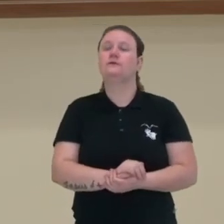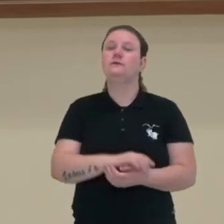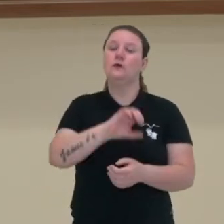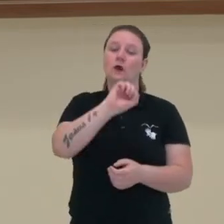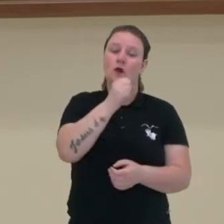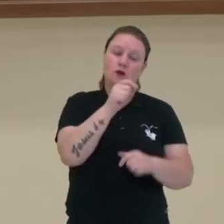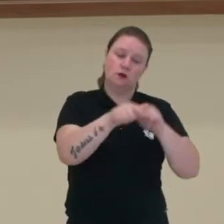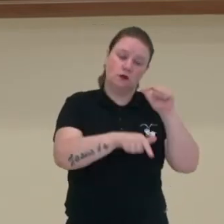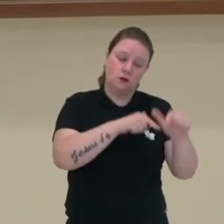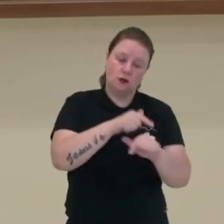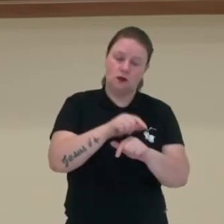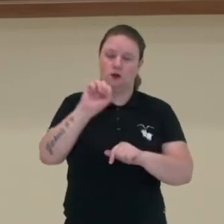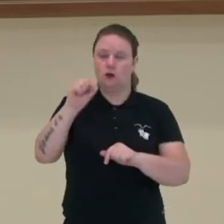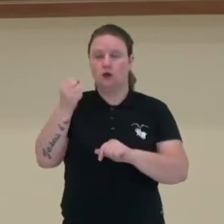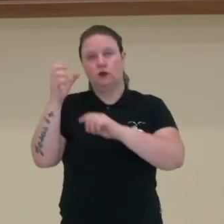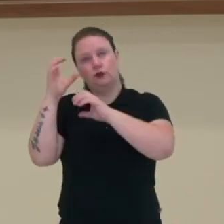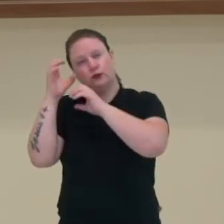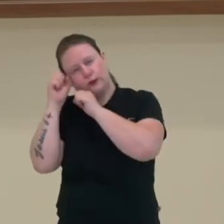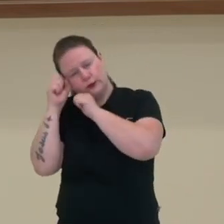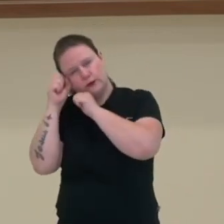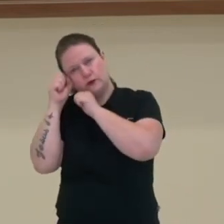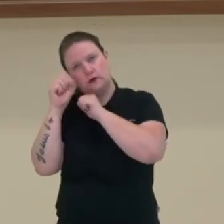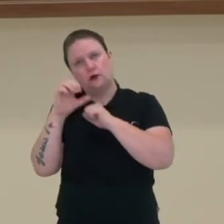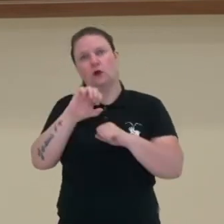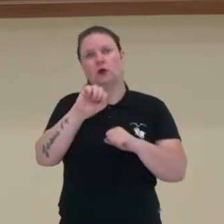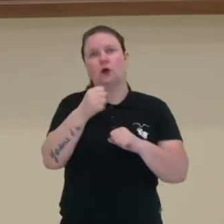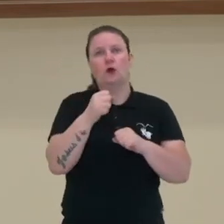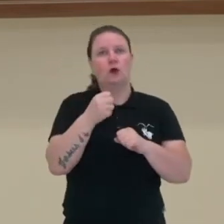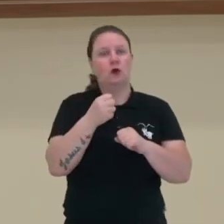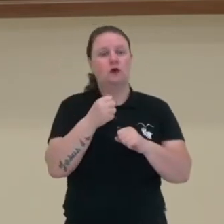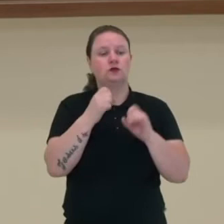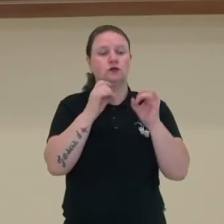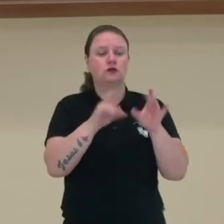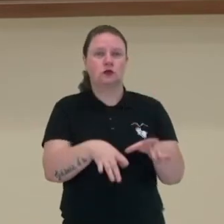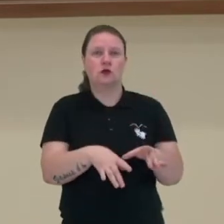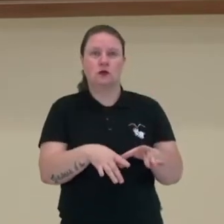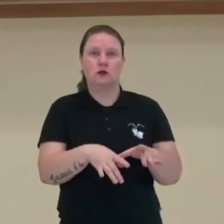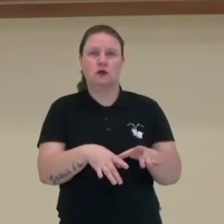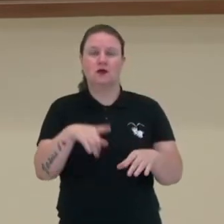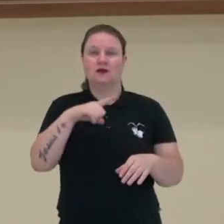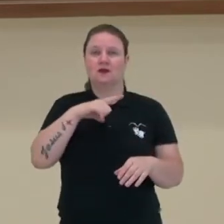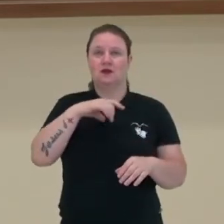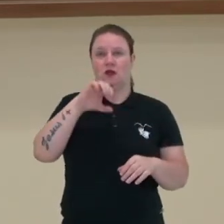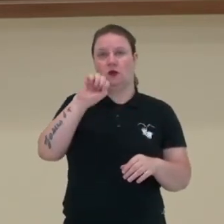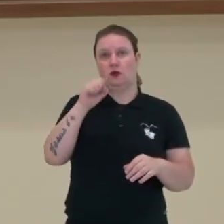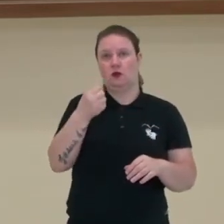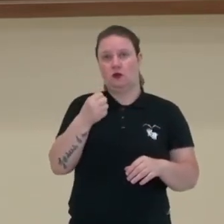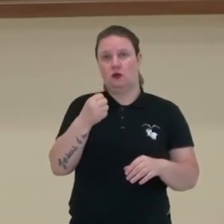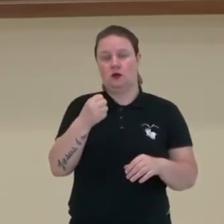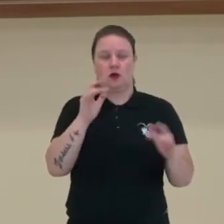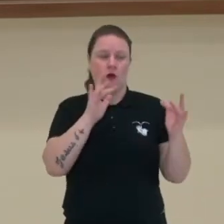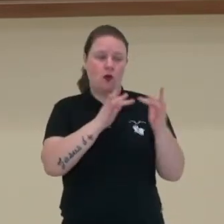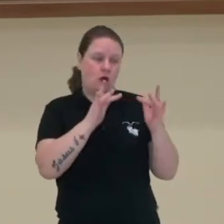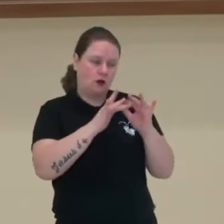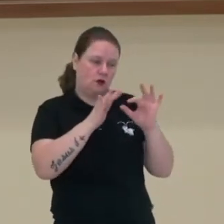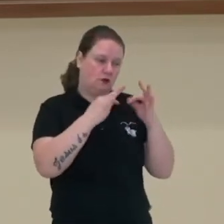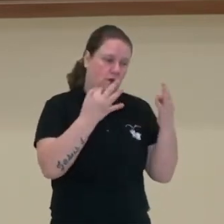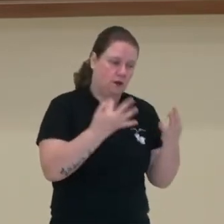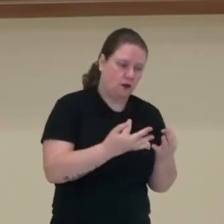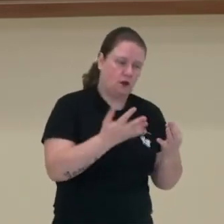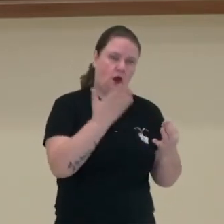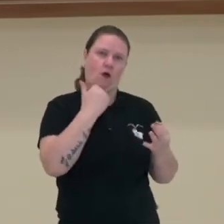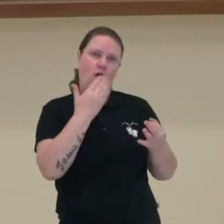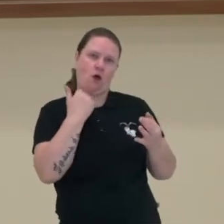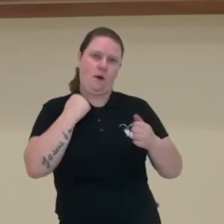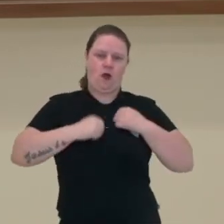Então, 16 mais 8 para todo o resto. Então, você tem 8 horas para conviver com sua família, para comer, para